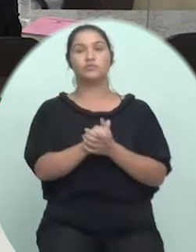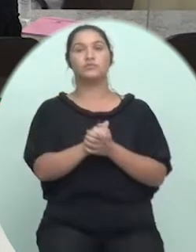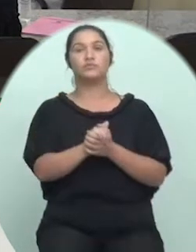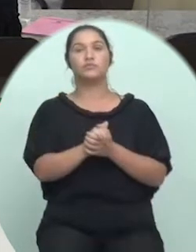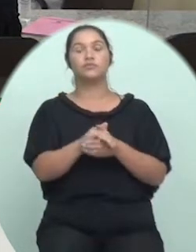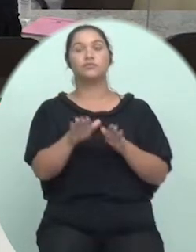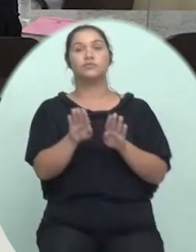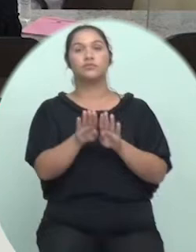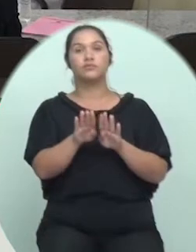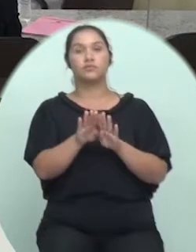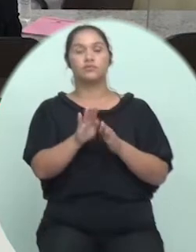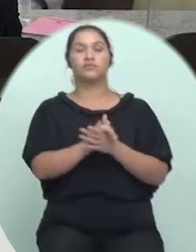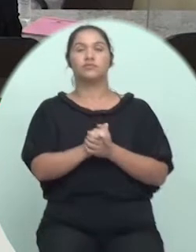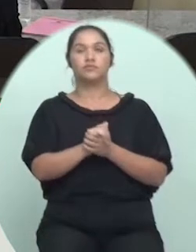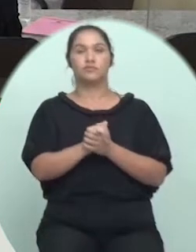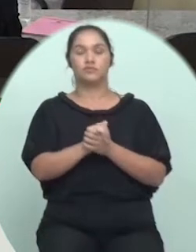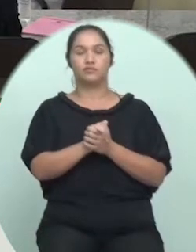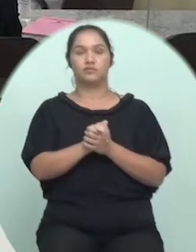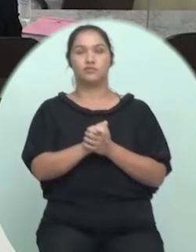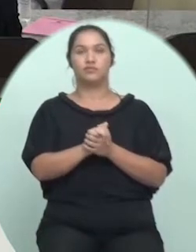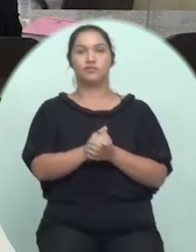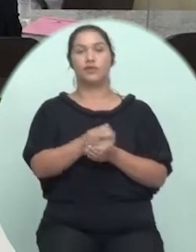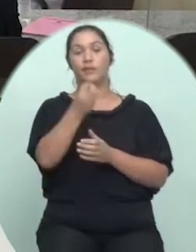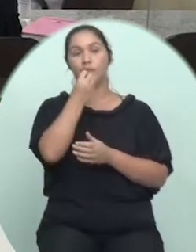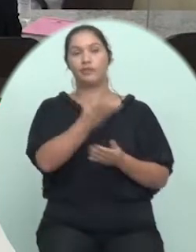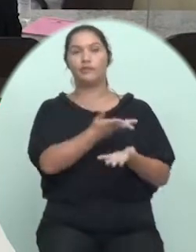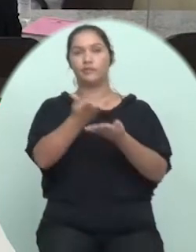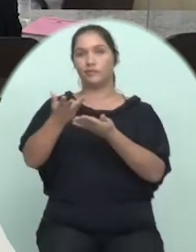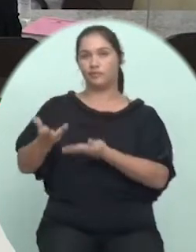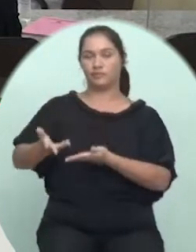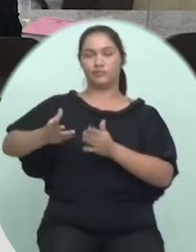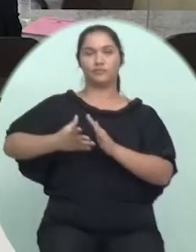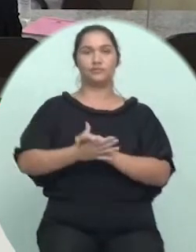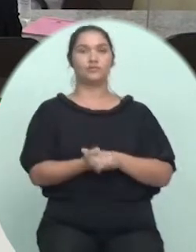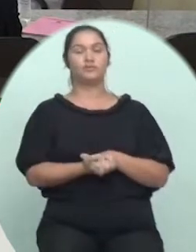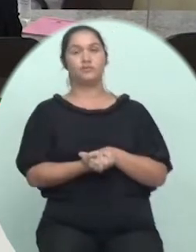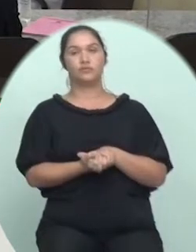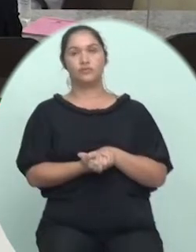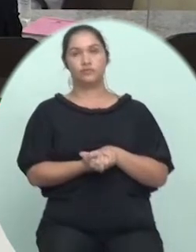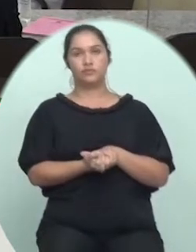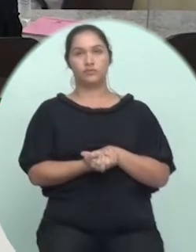do deputado Sérgio Mota. Sejam todos muito bem-vindos.